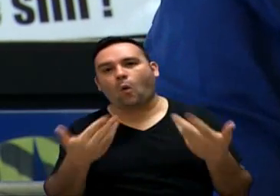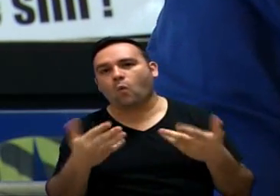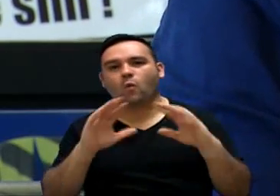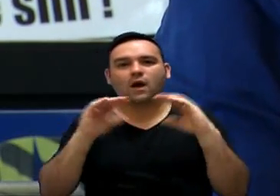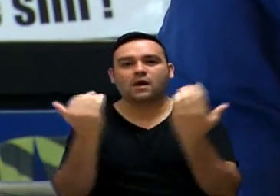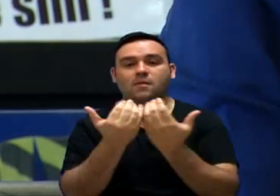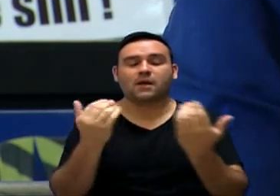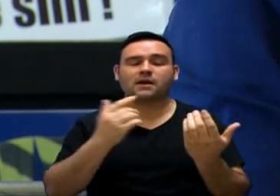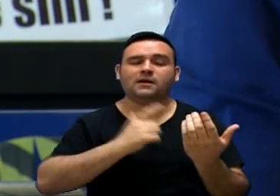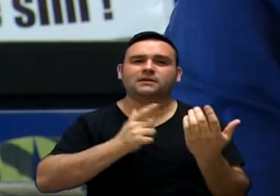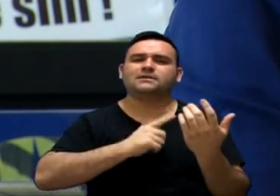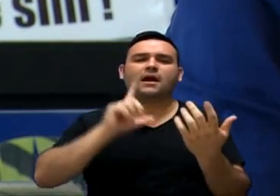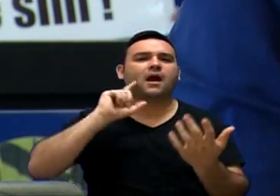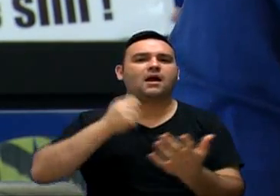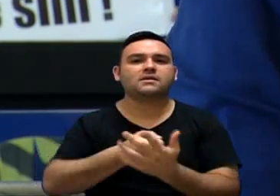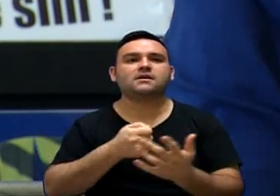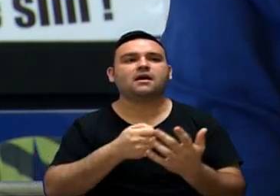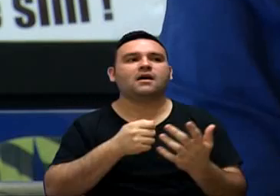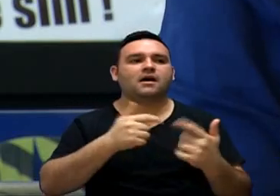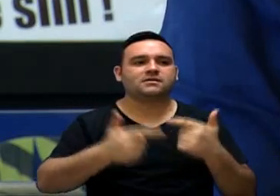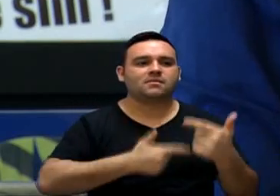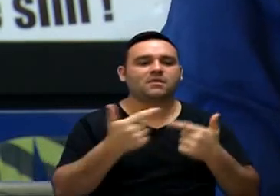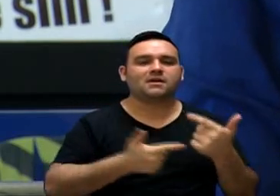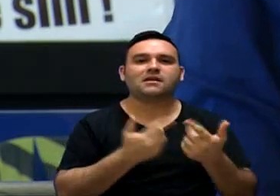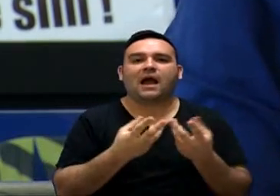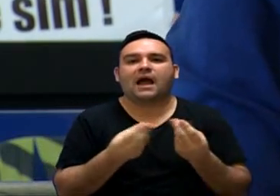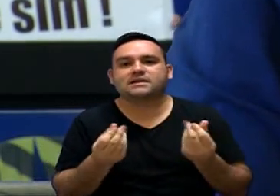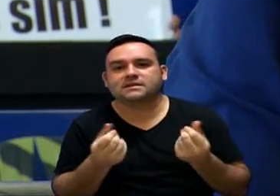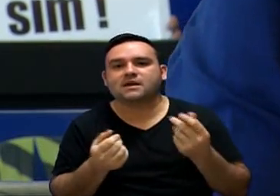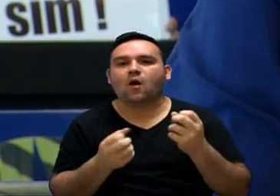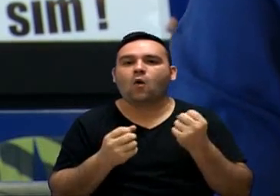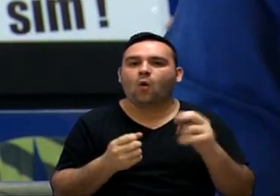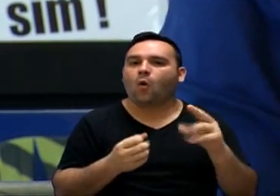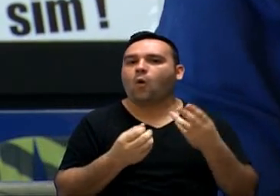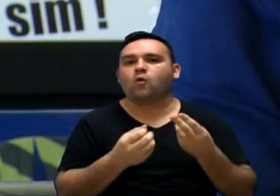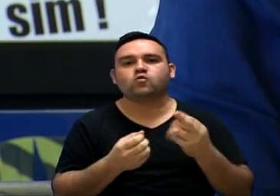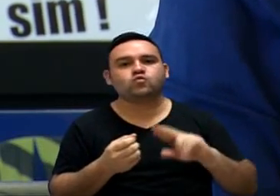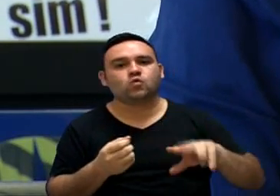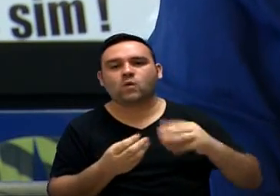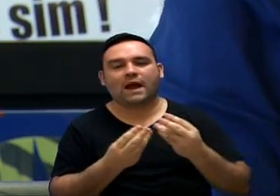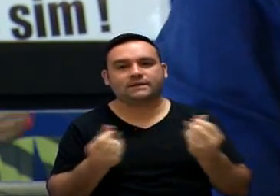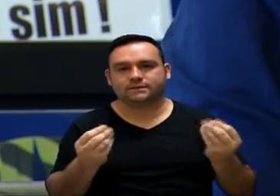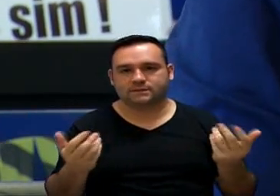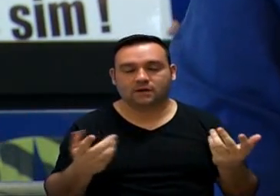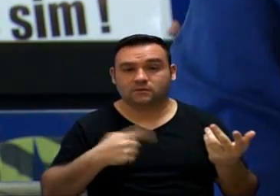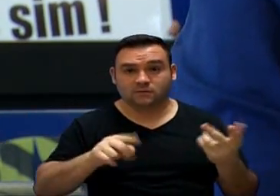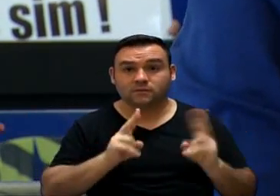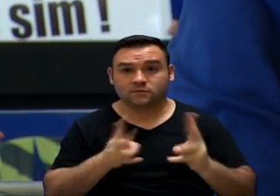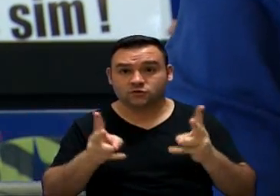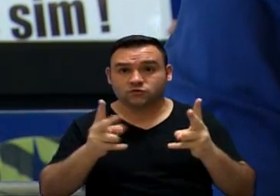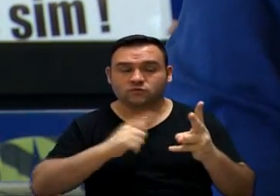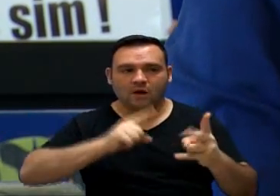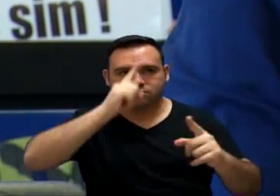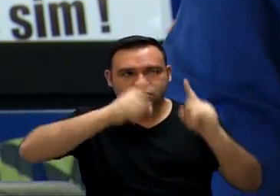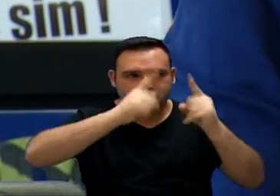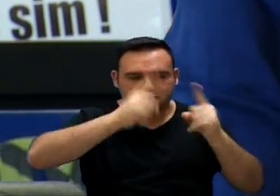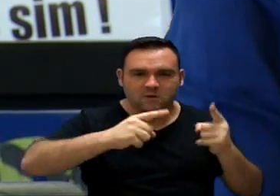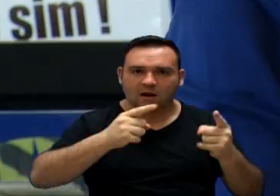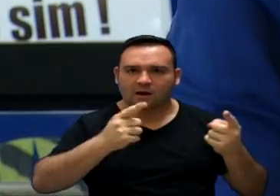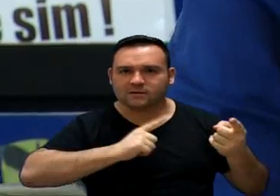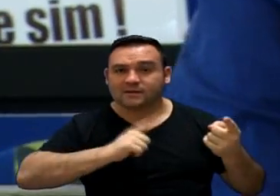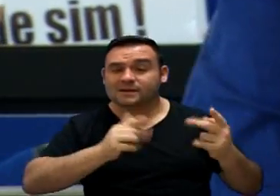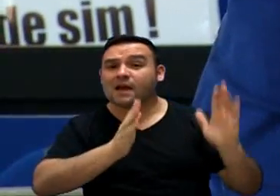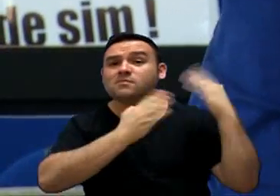casa, determinar o que é um serviço de saúde essencial ou não. Então, nós vamos continuar fazendo isso?